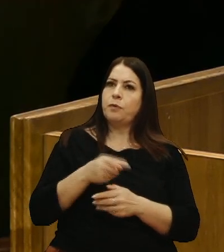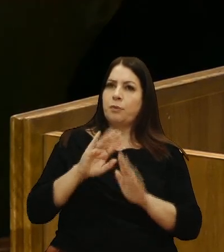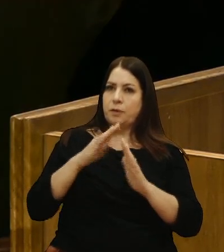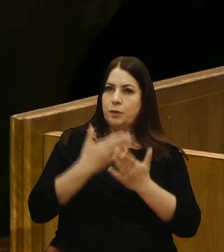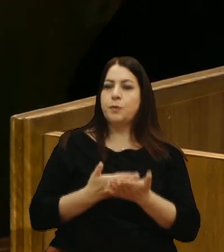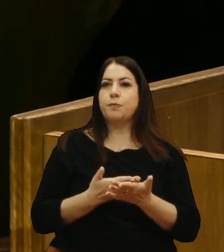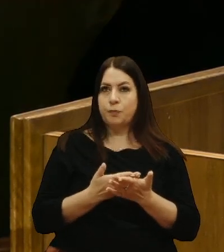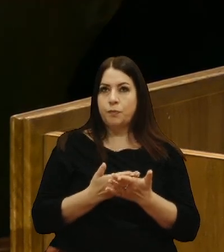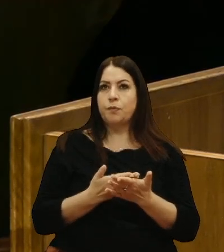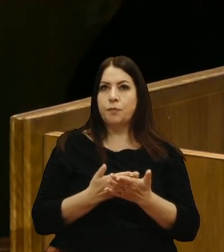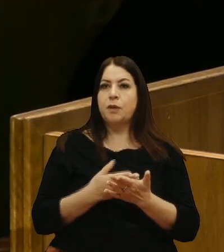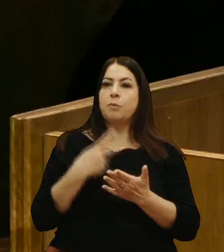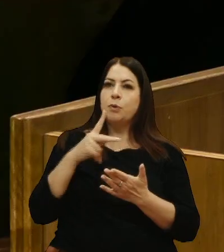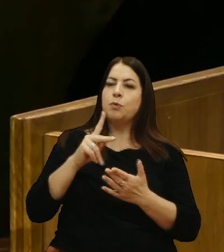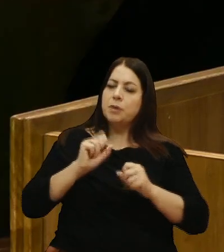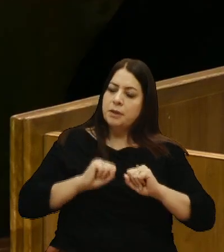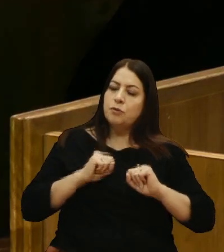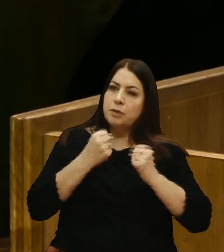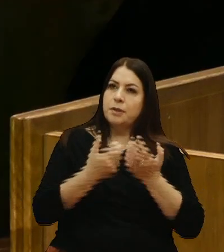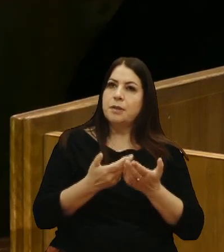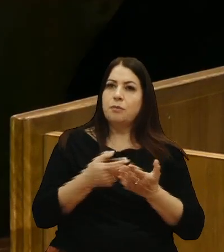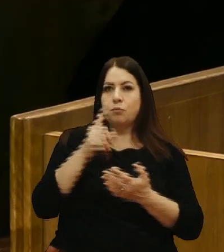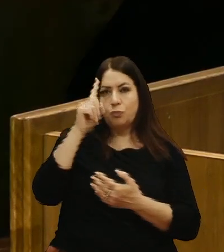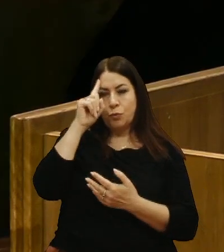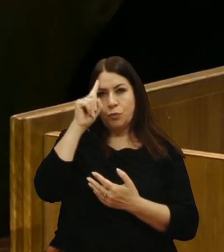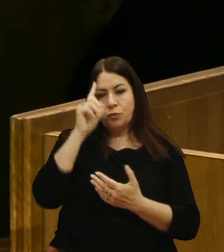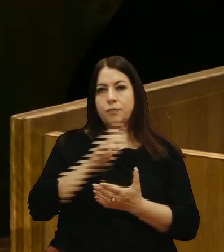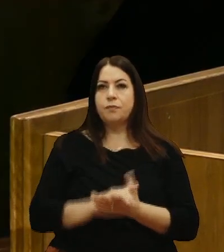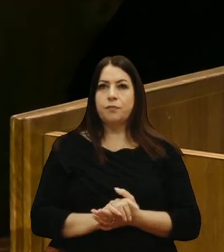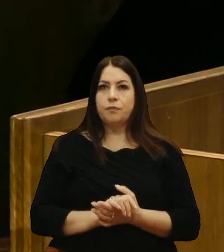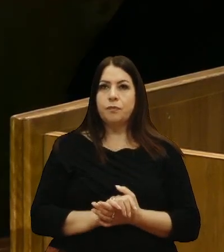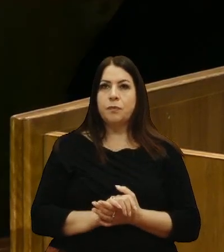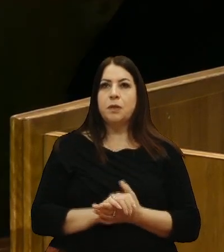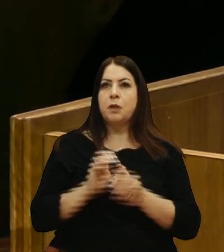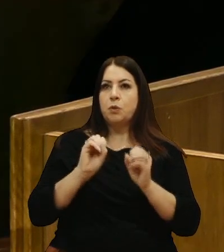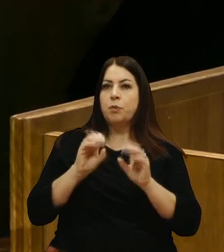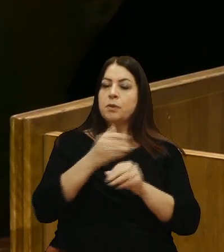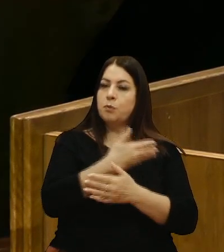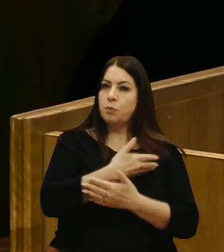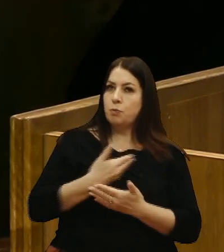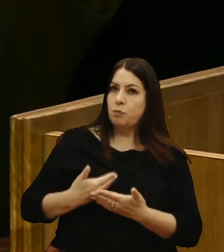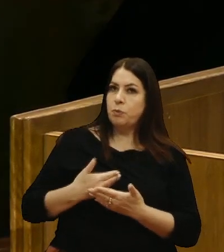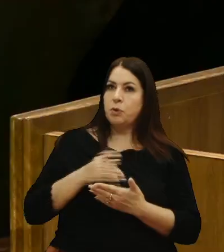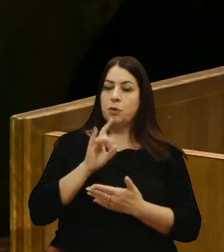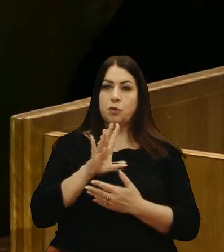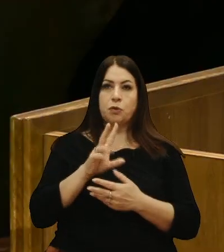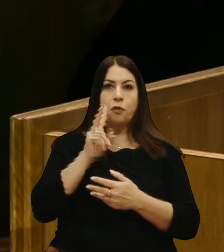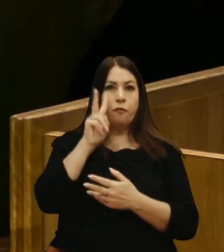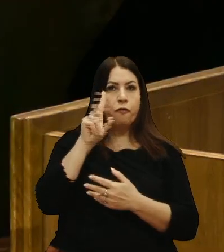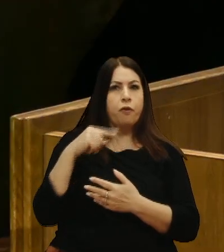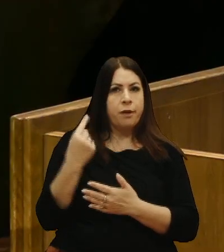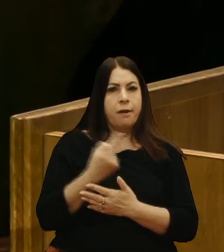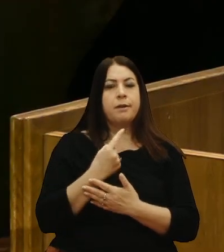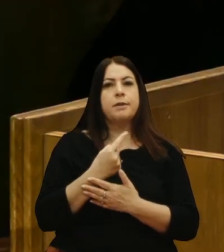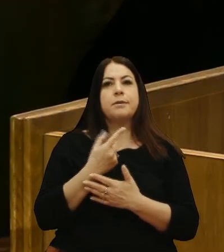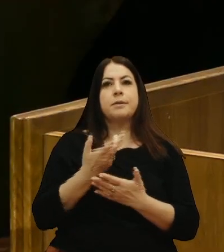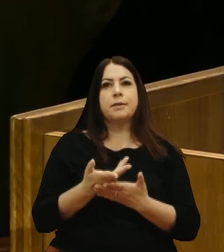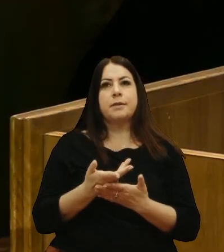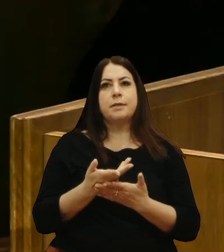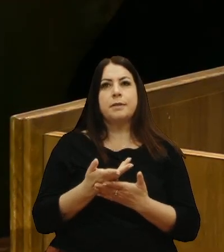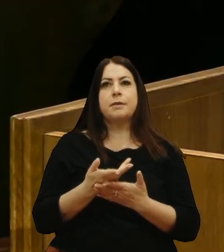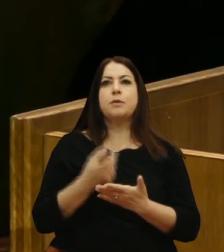escola, por sua dedicação diária. A educação pública só se fortalece graças